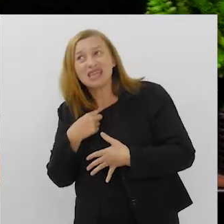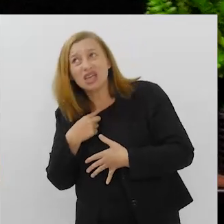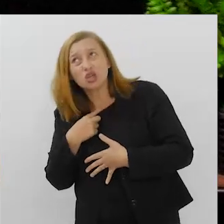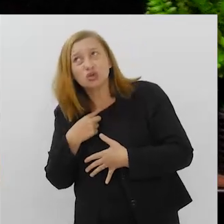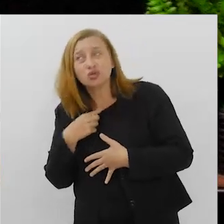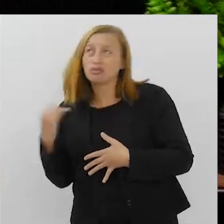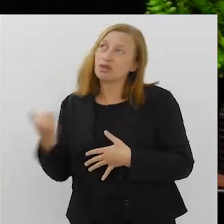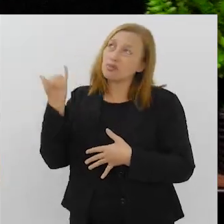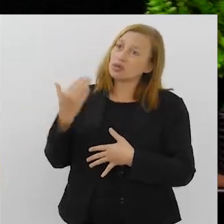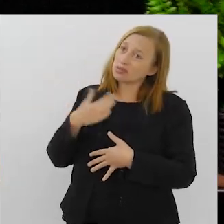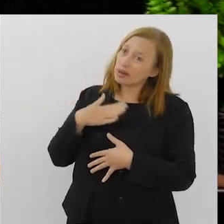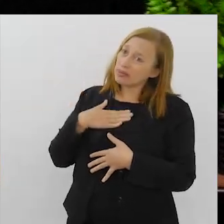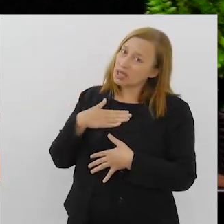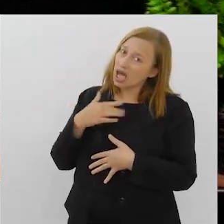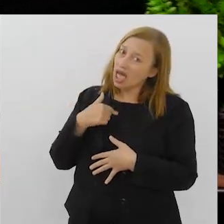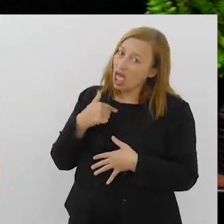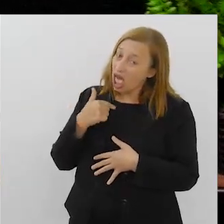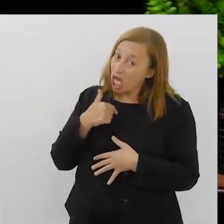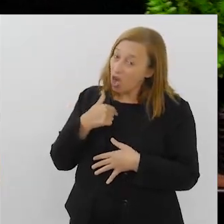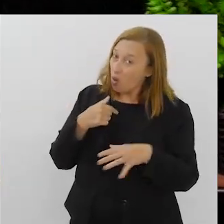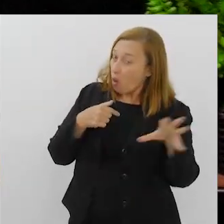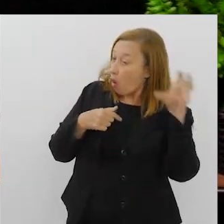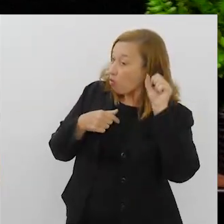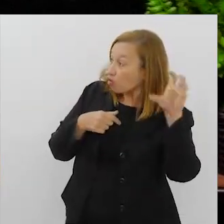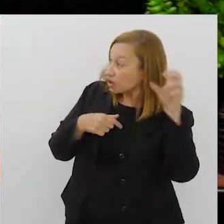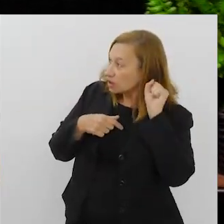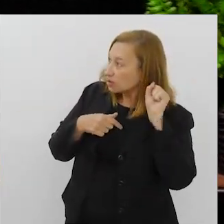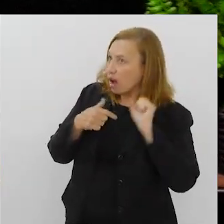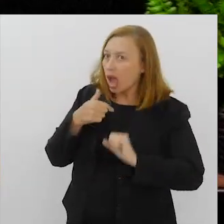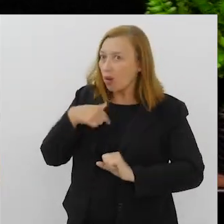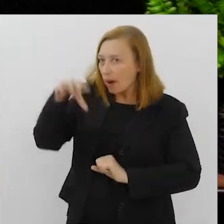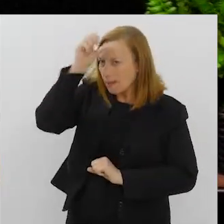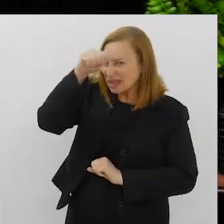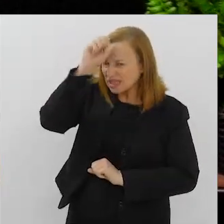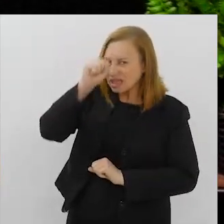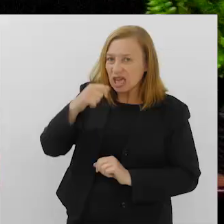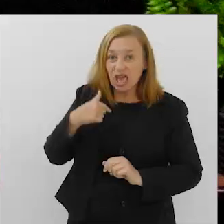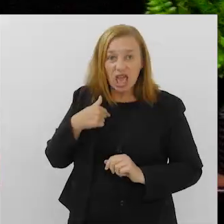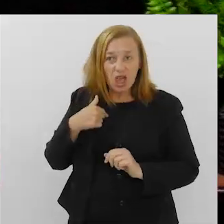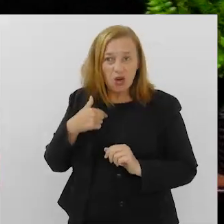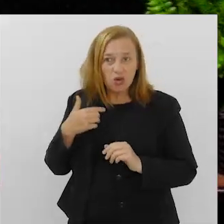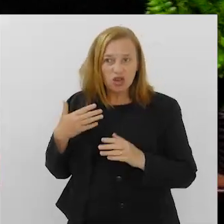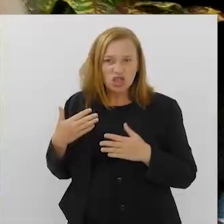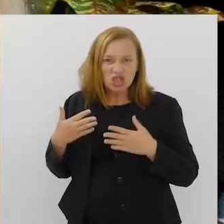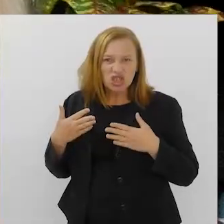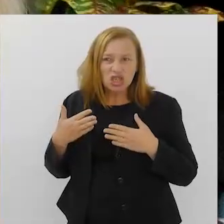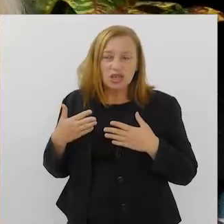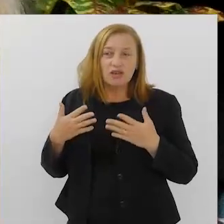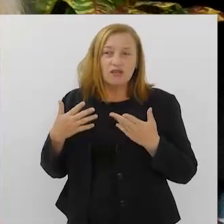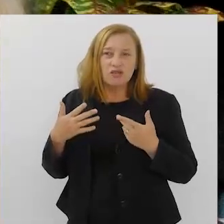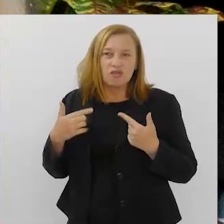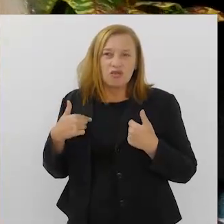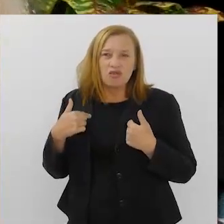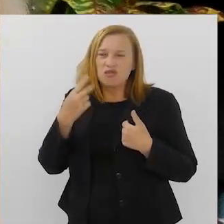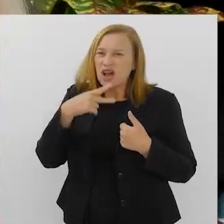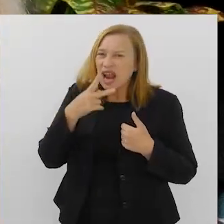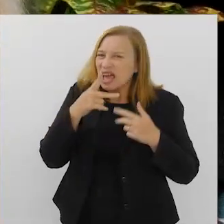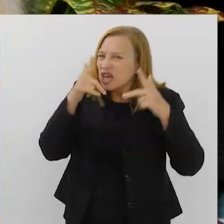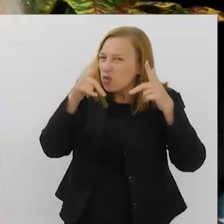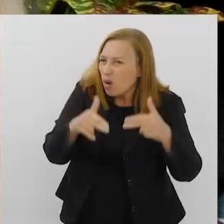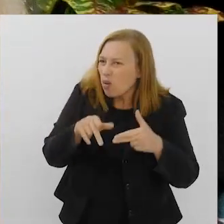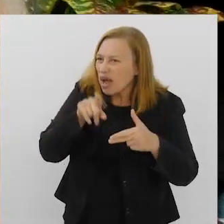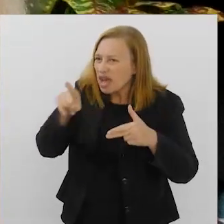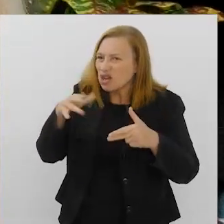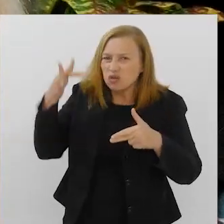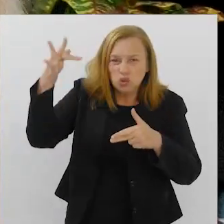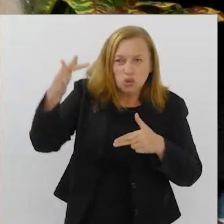para mim. Eu falei assim, mas eu estou ouvindo, eu estou aprendendo, eles estão falando. Eu vou precisar chegar a esse momento da minha vida também para